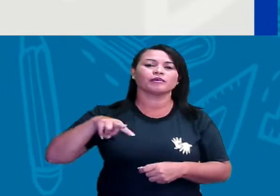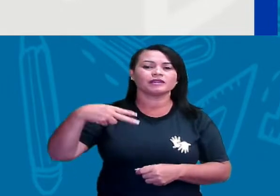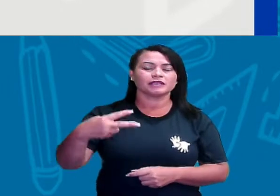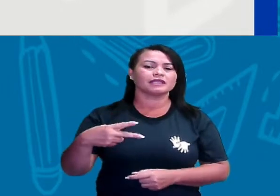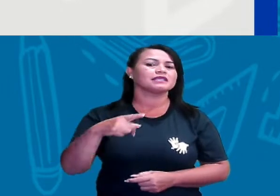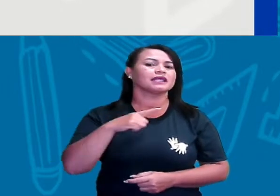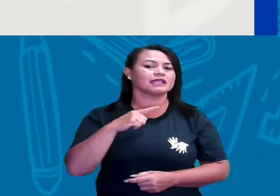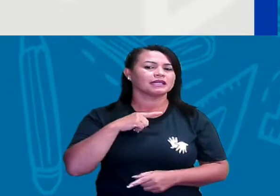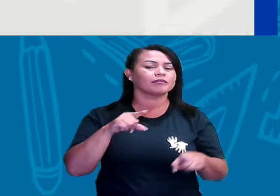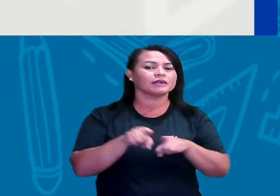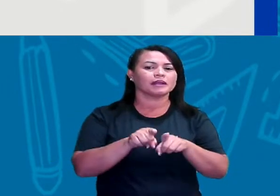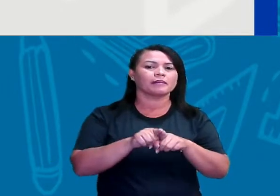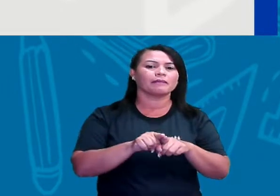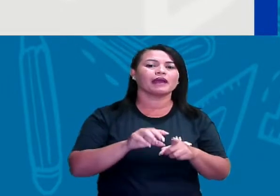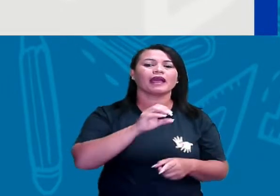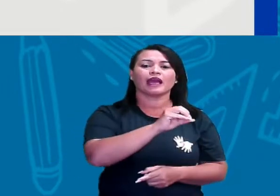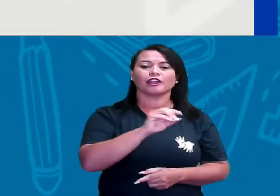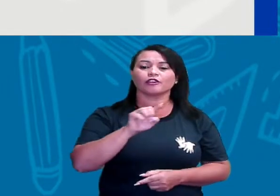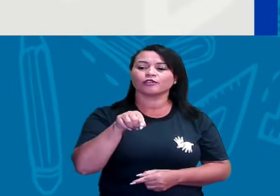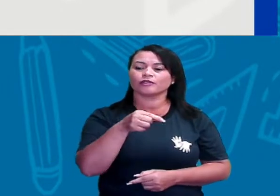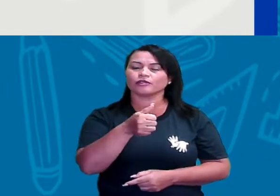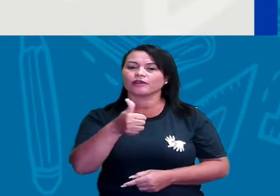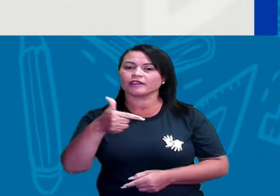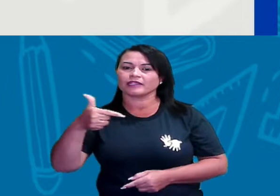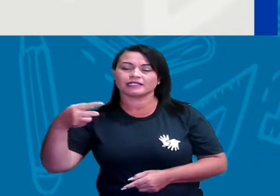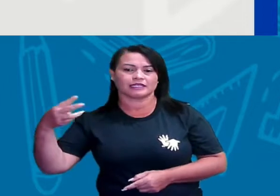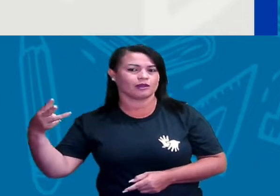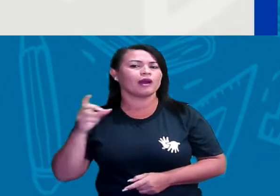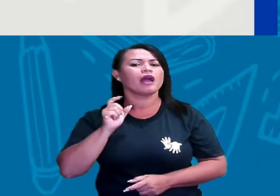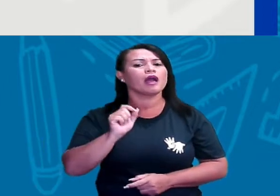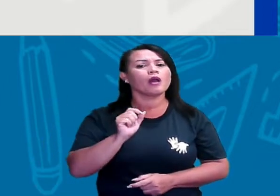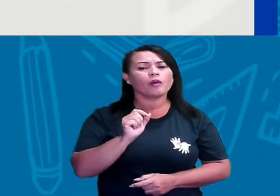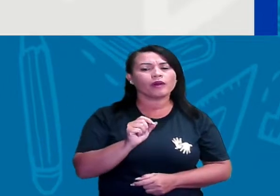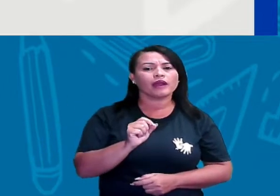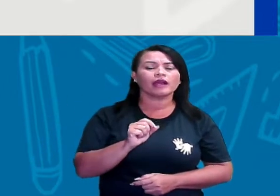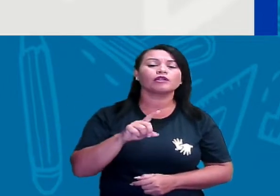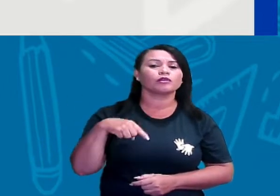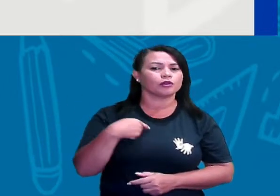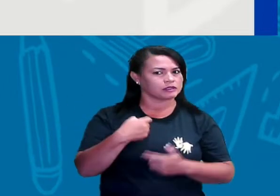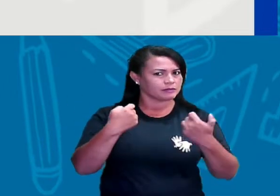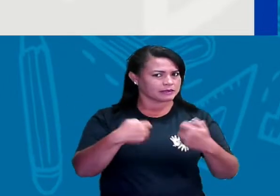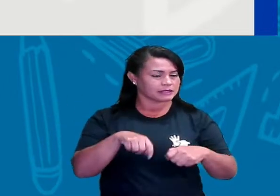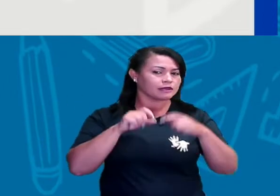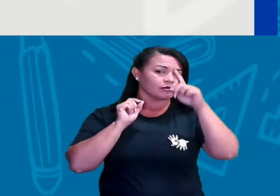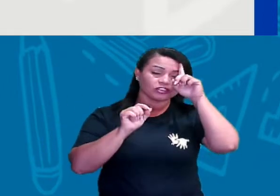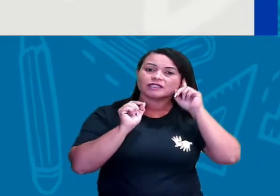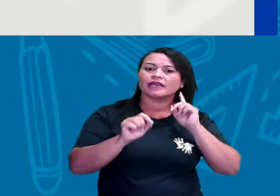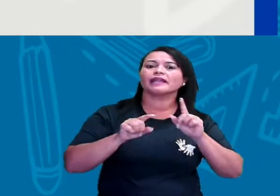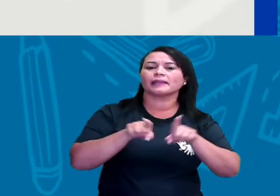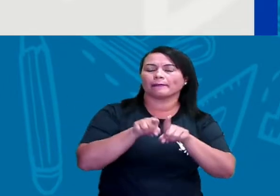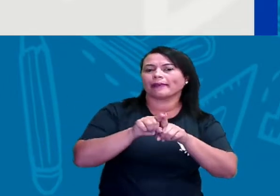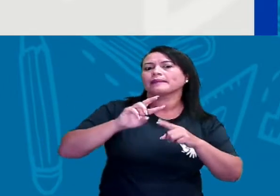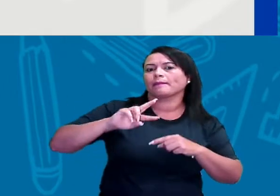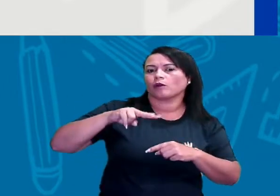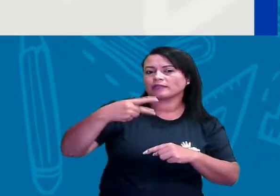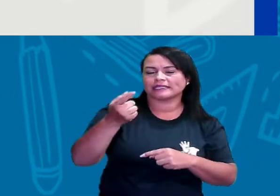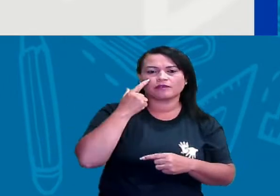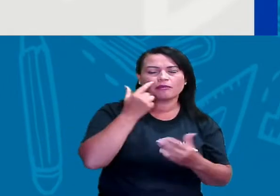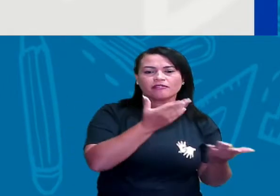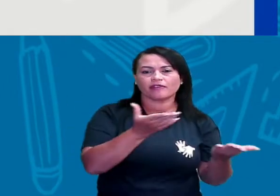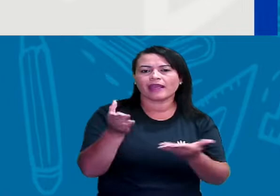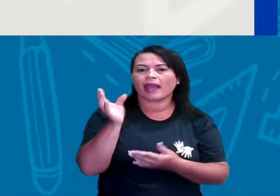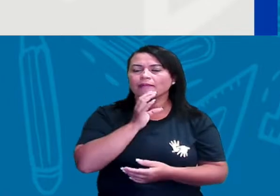temos a notação científica, tá? E a notação científica, nós precisamos da potência, tá? Então, vem aqui